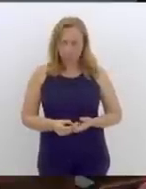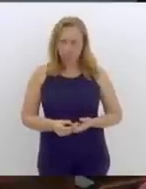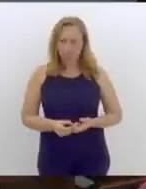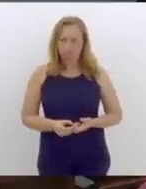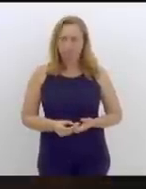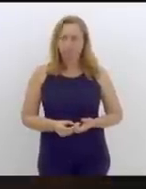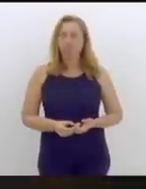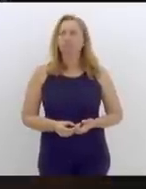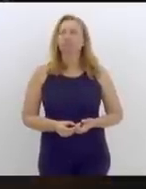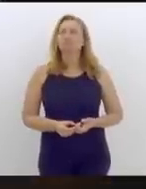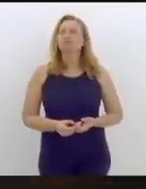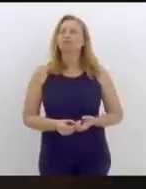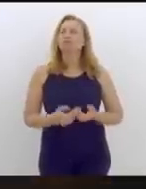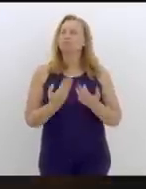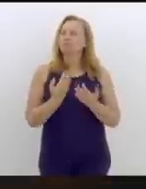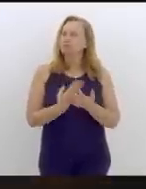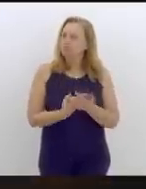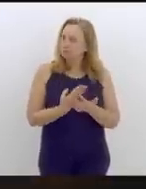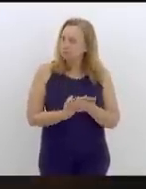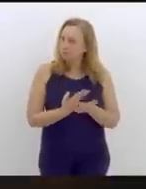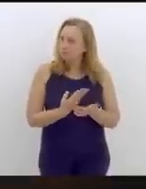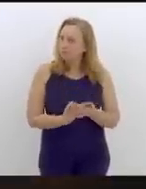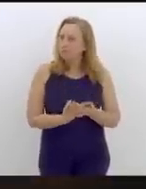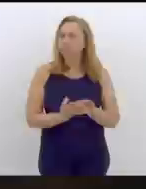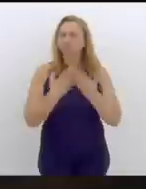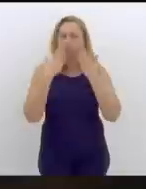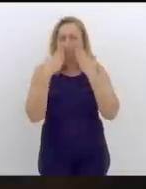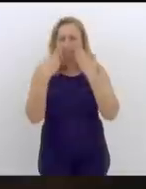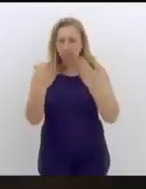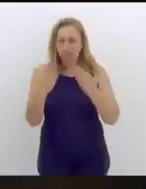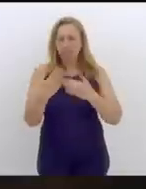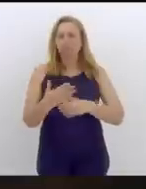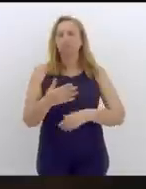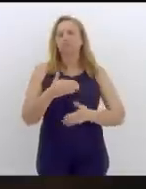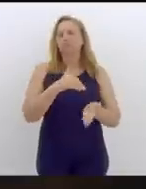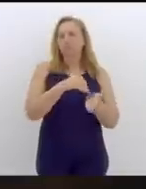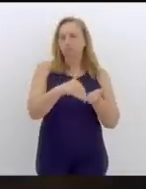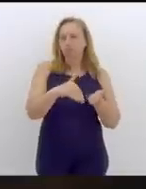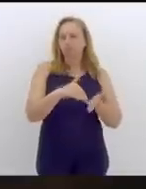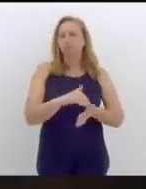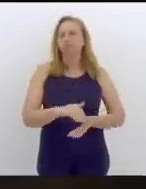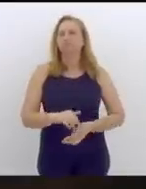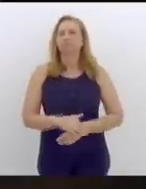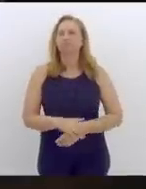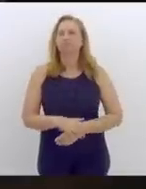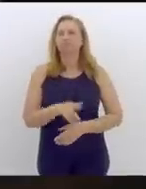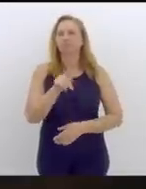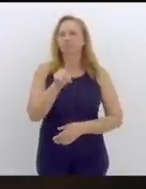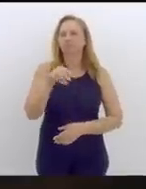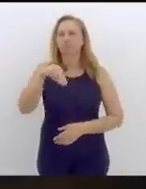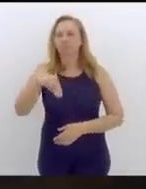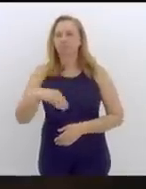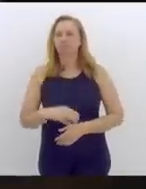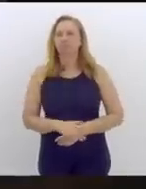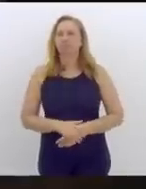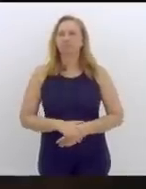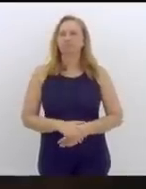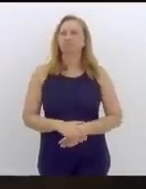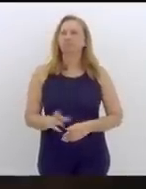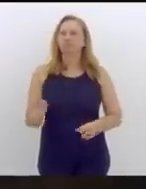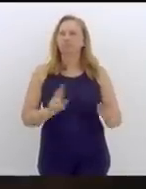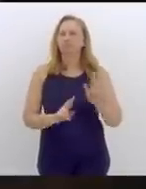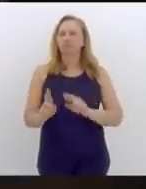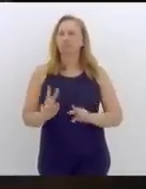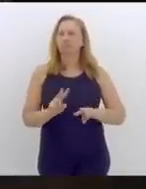foi feito um estudo está para ser apresentado ao secretário da PM Entendeu Com relação